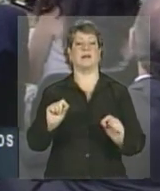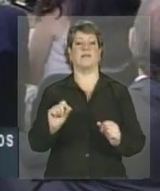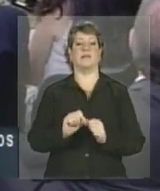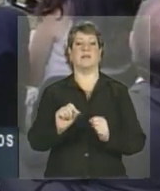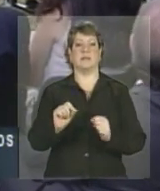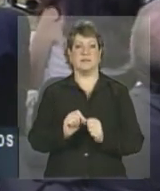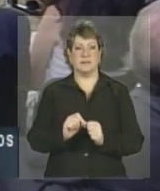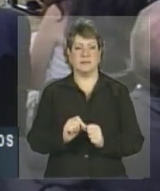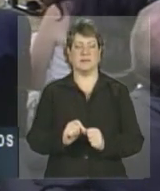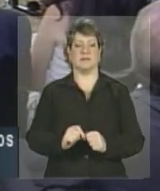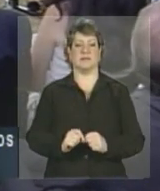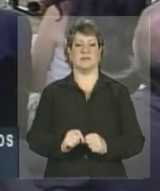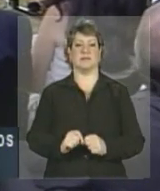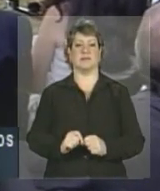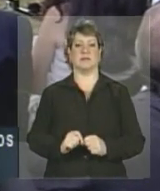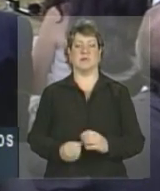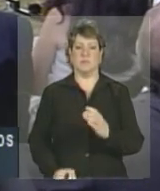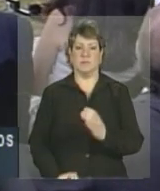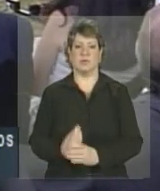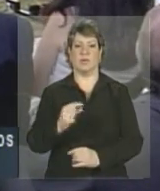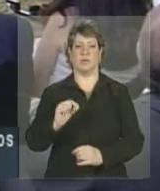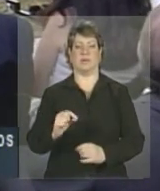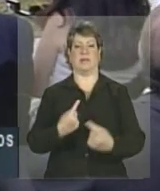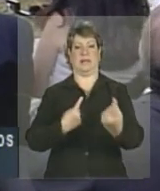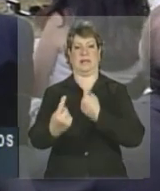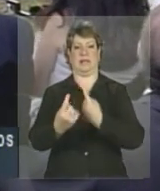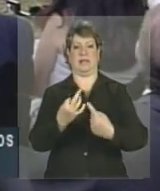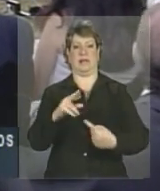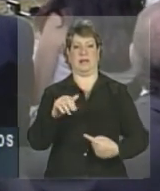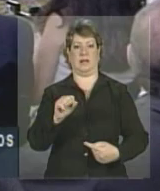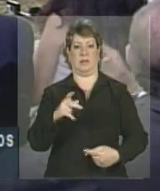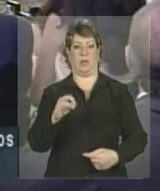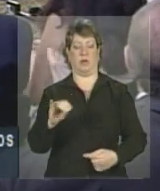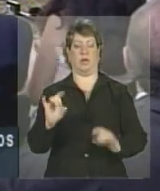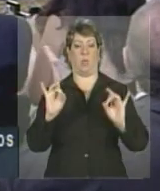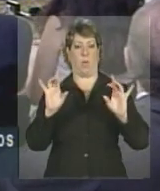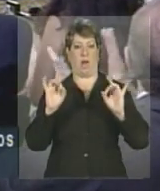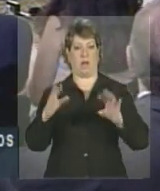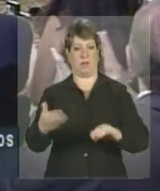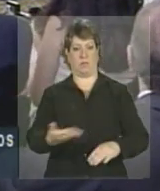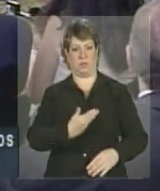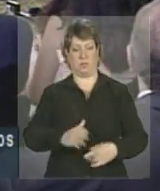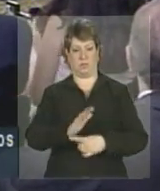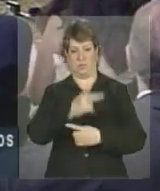e implantar transporte público de qualidade.